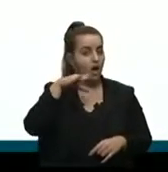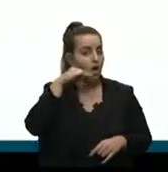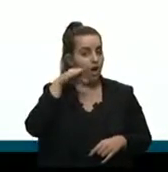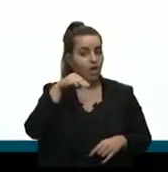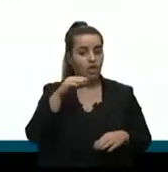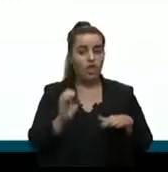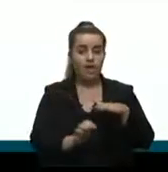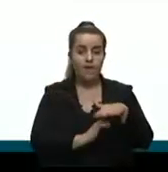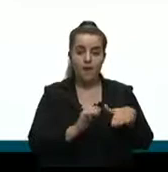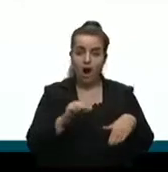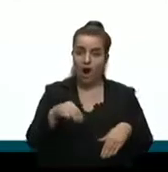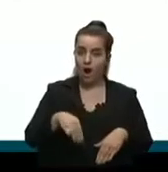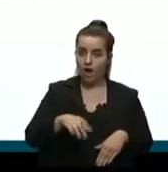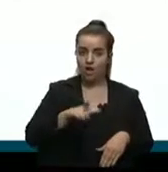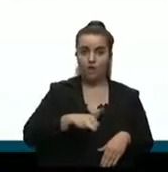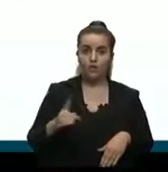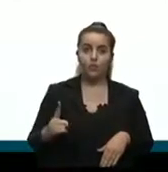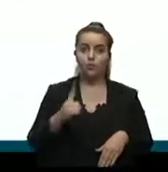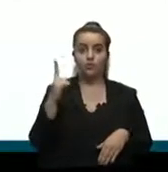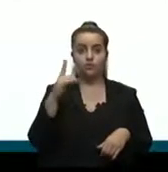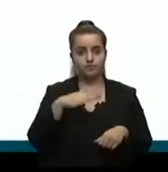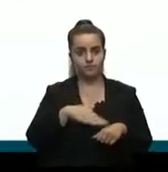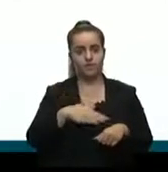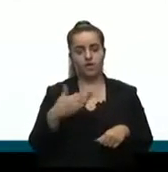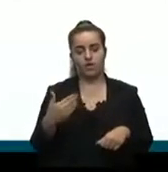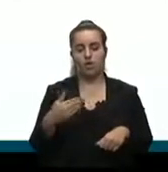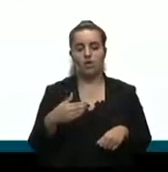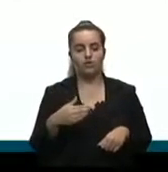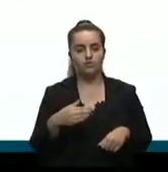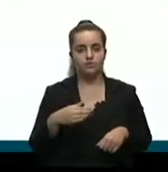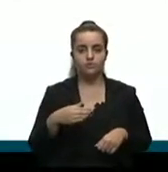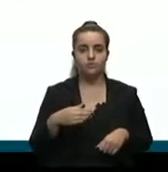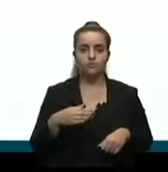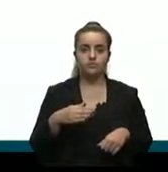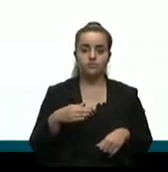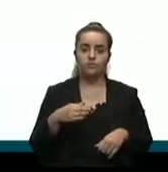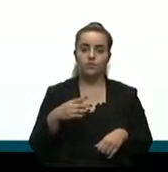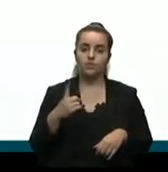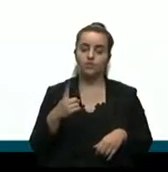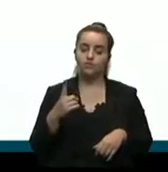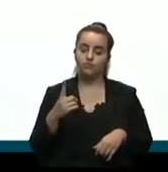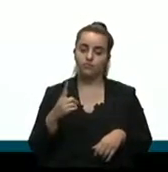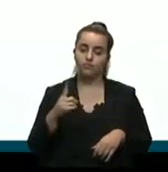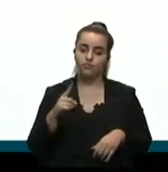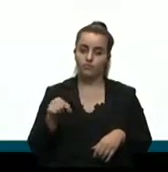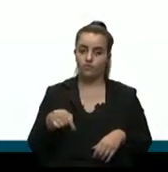M que possua altura maior ou igual a 1,70 metros e menor